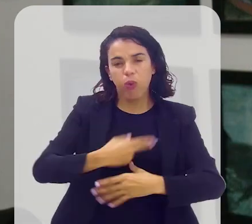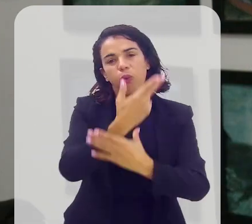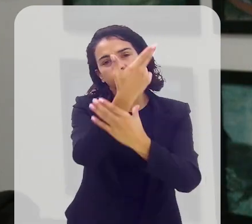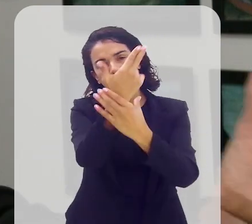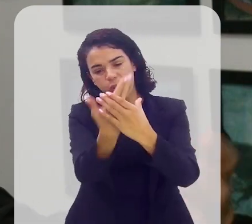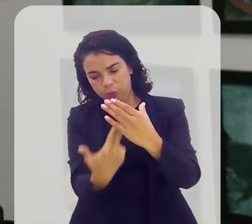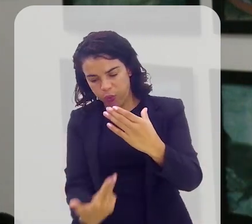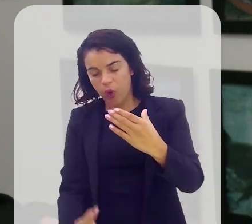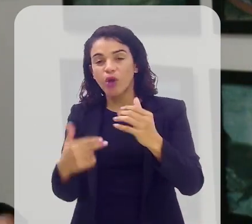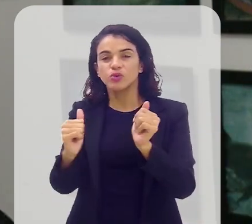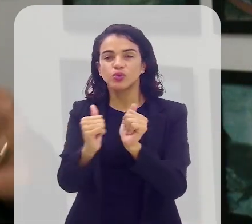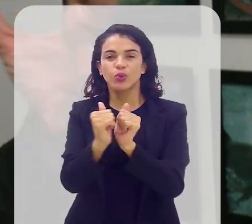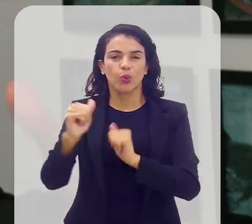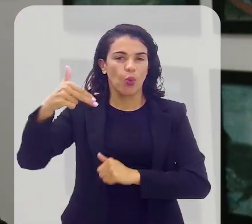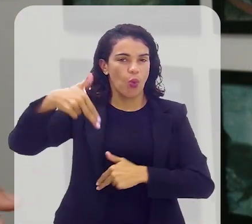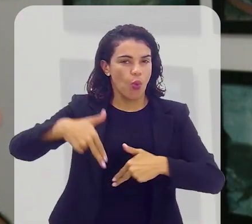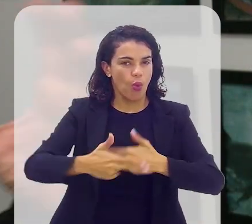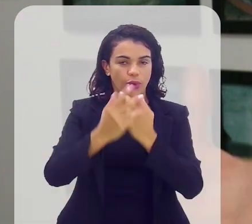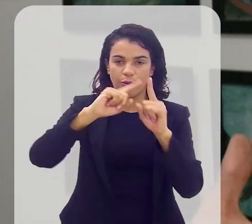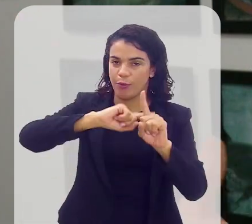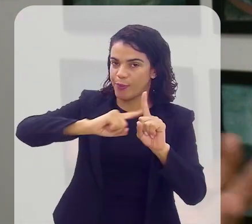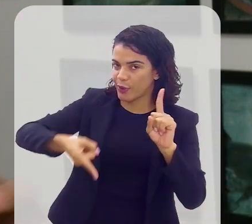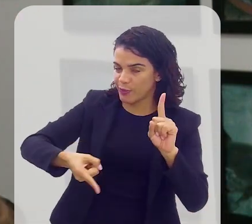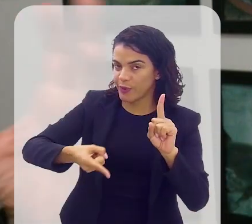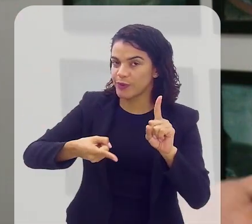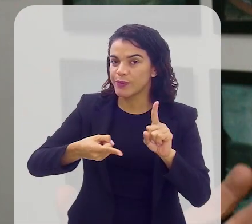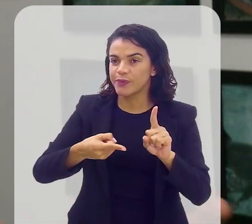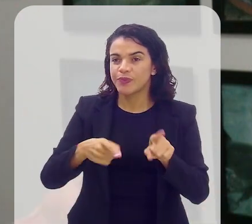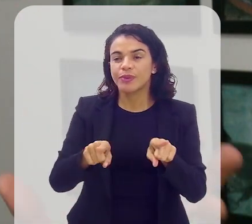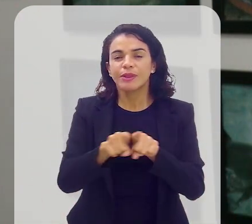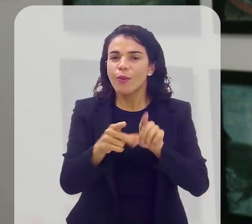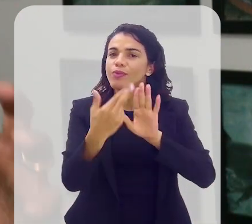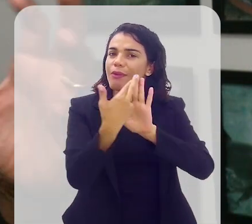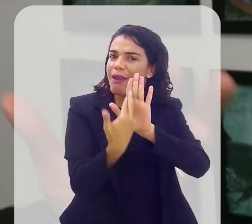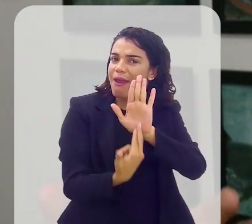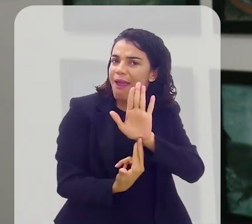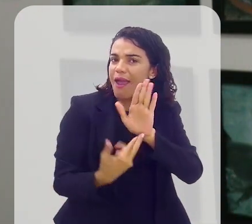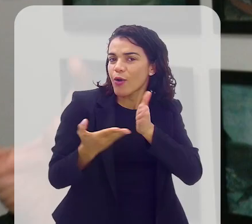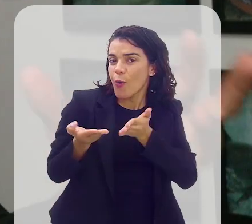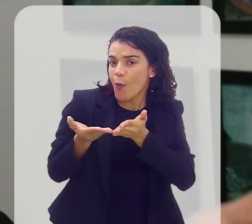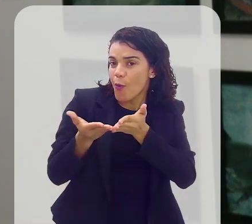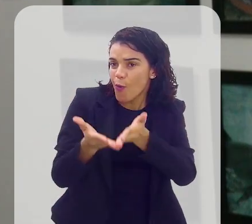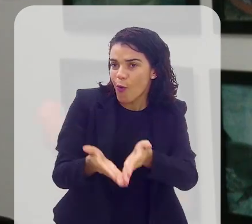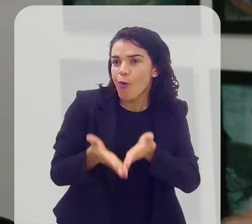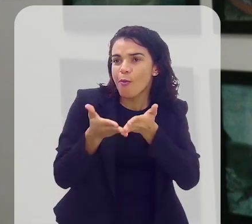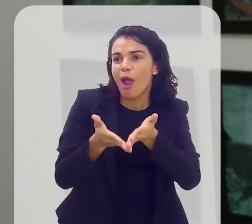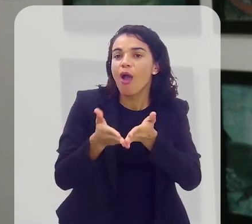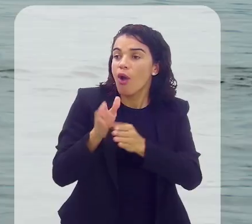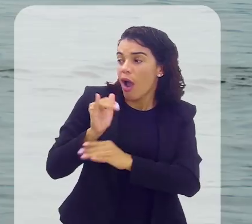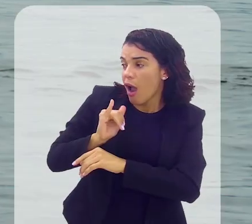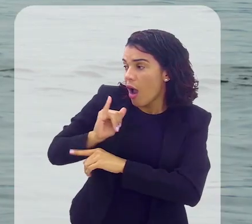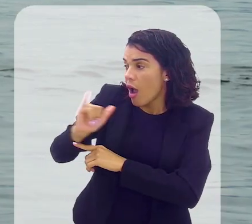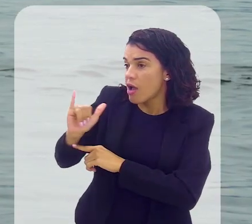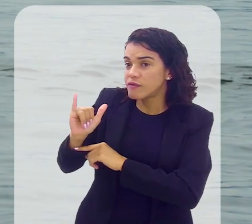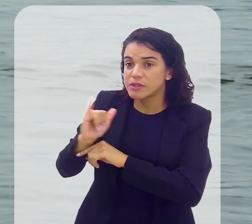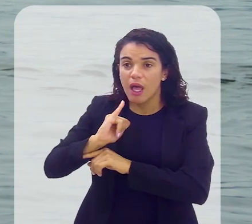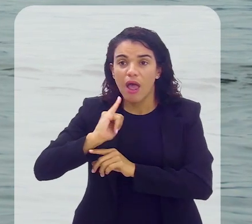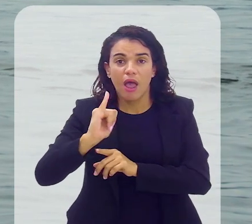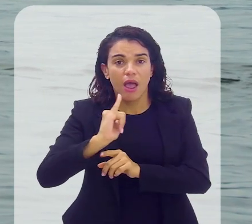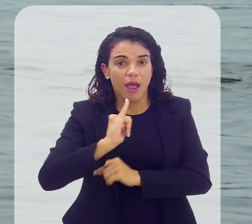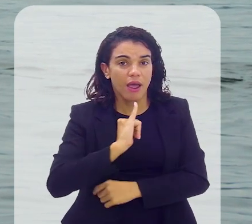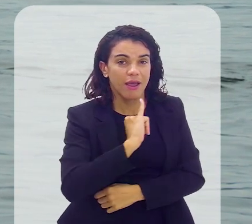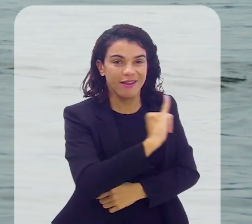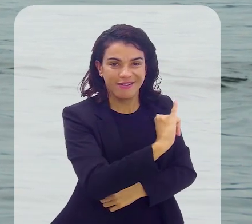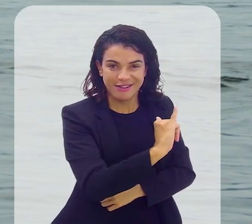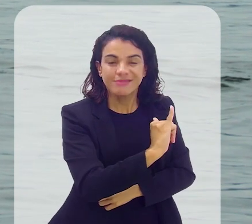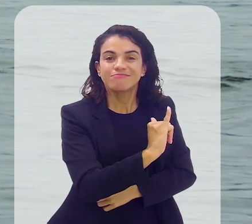água, mergulhar com os animais. Então já tem todo um regramento ali que o próprio barqueiro já avisa